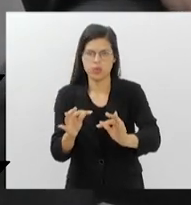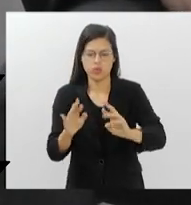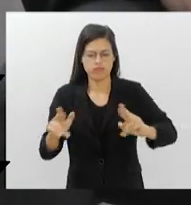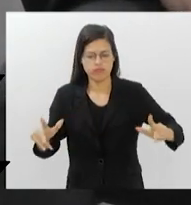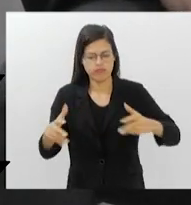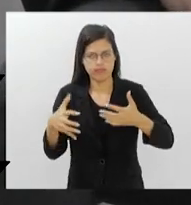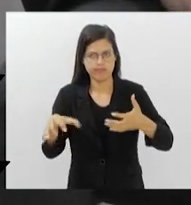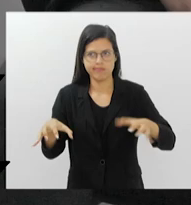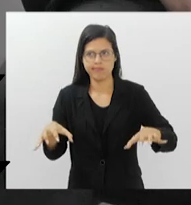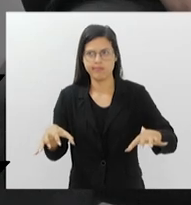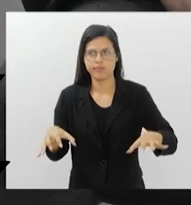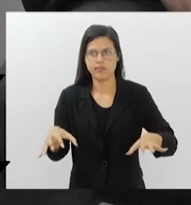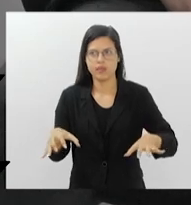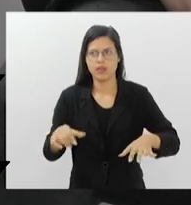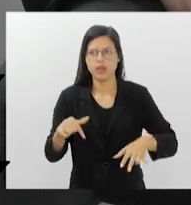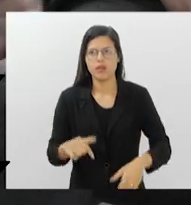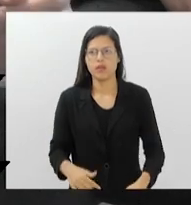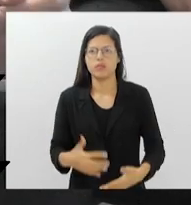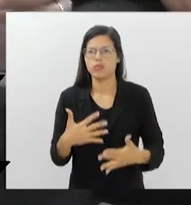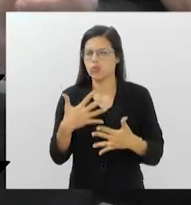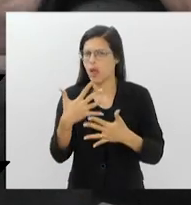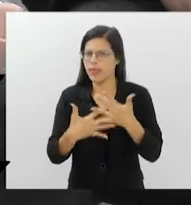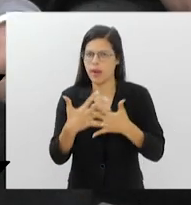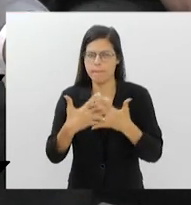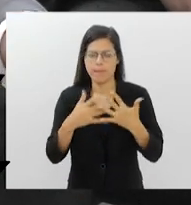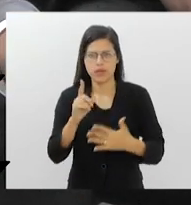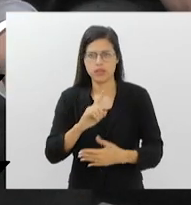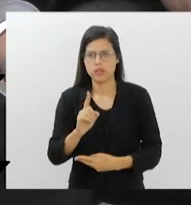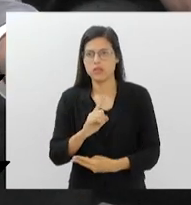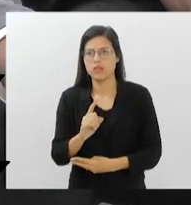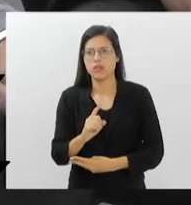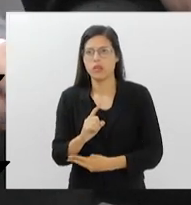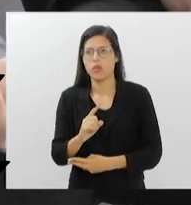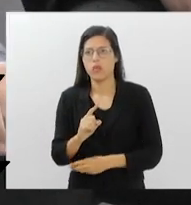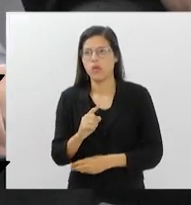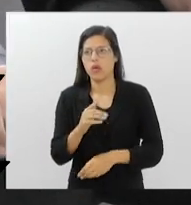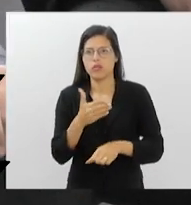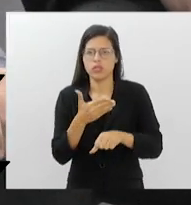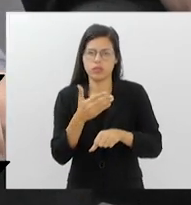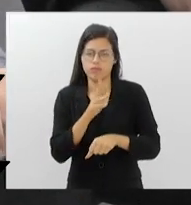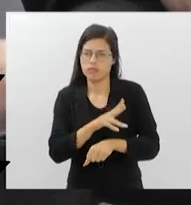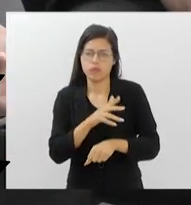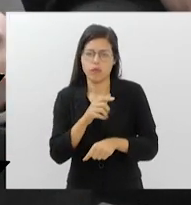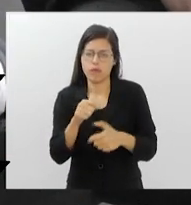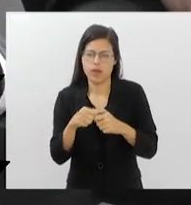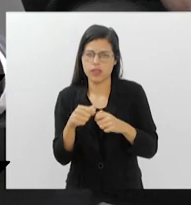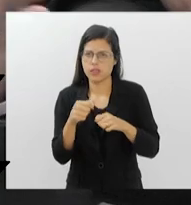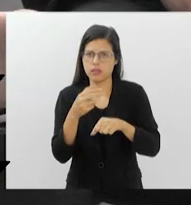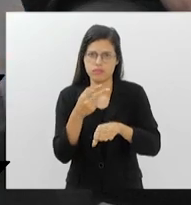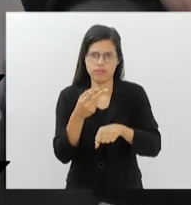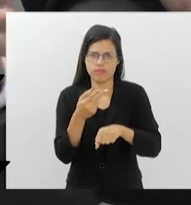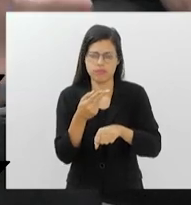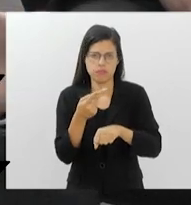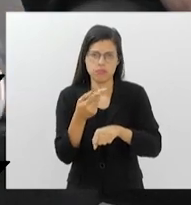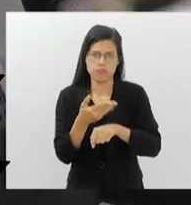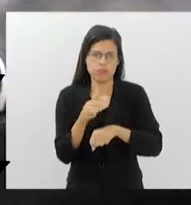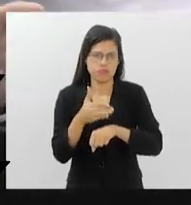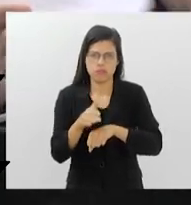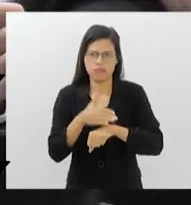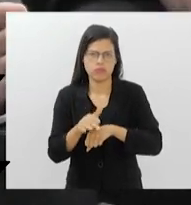não não atrapalha nem aquelas que não praticam isso eh e nem aquelas que na verdade